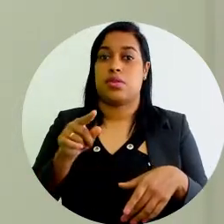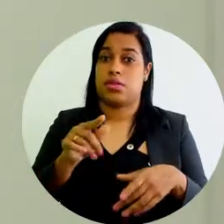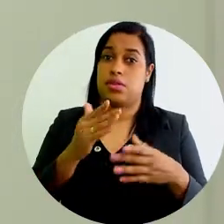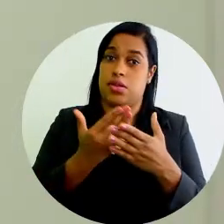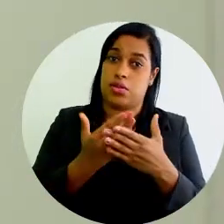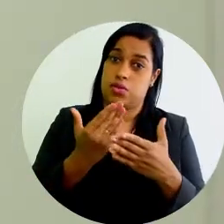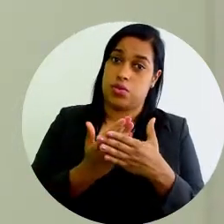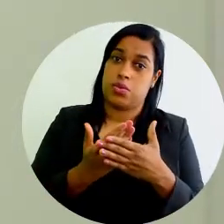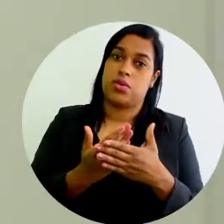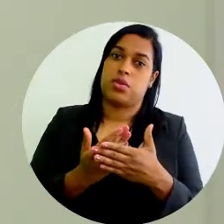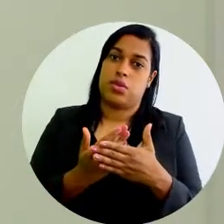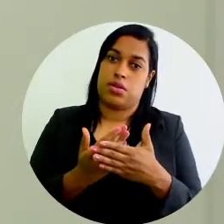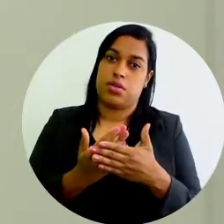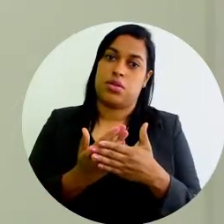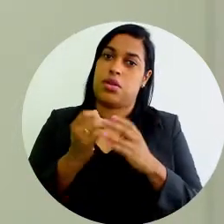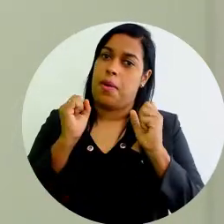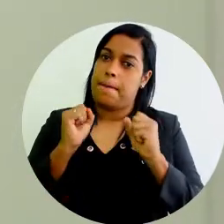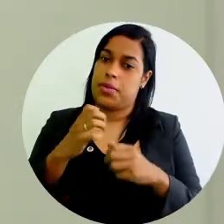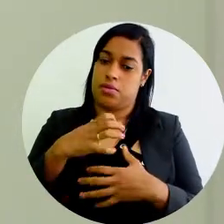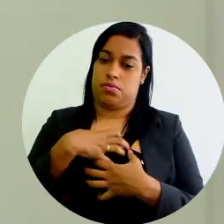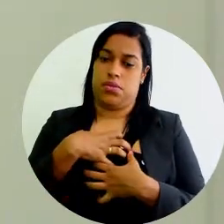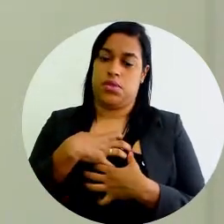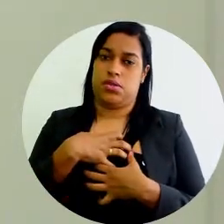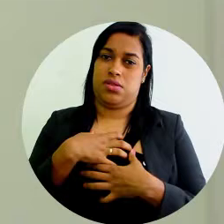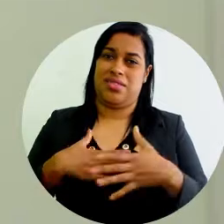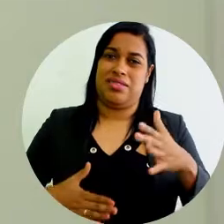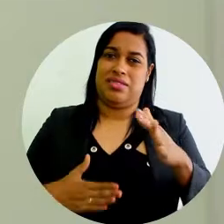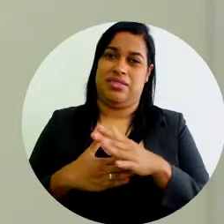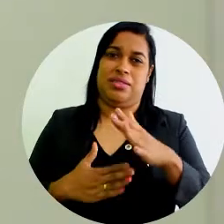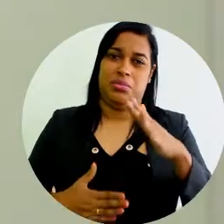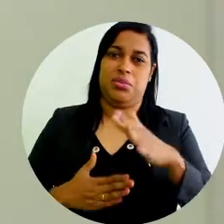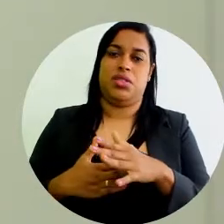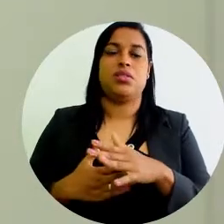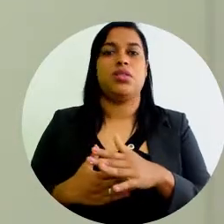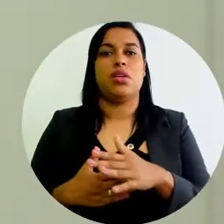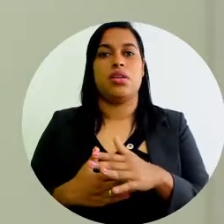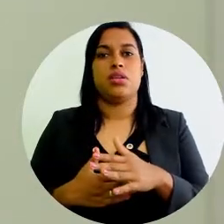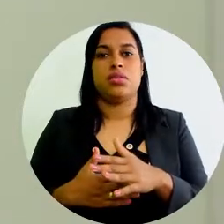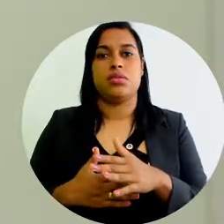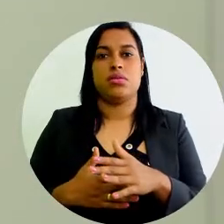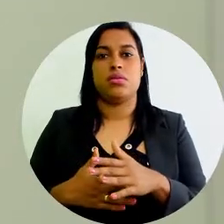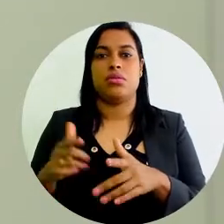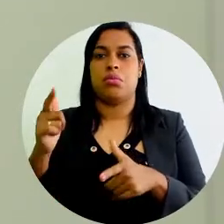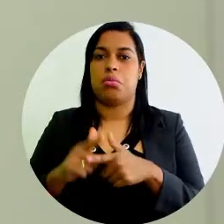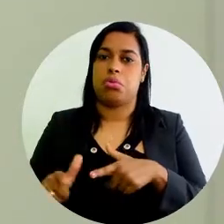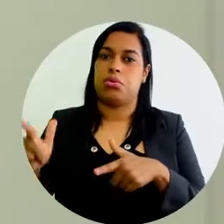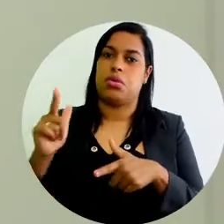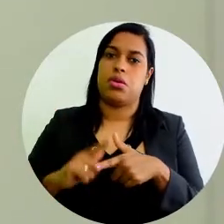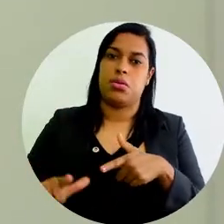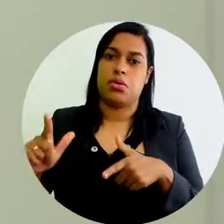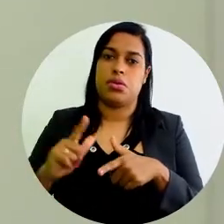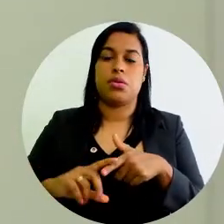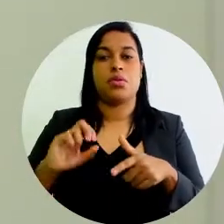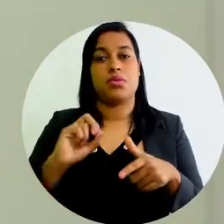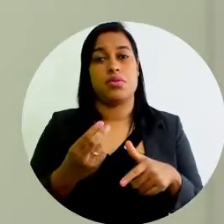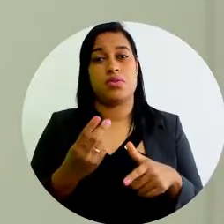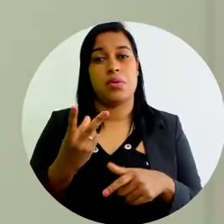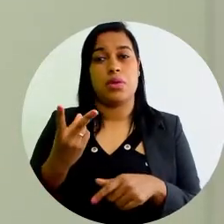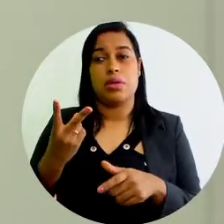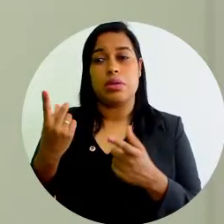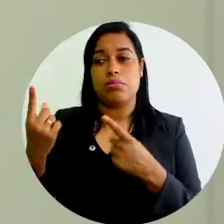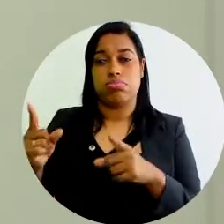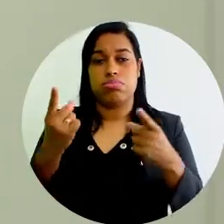prejuízo, onde esse estudante pode se sentir limitado diante de pressões